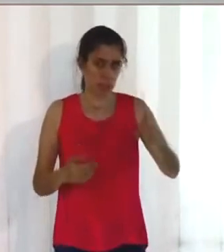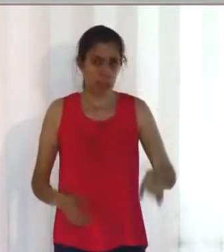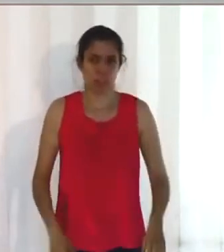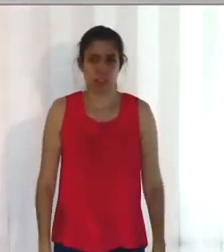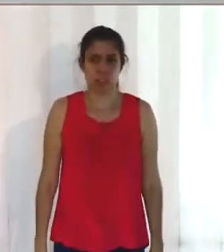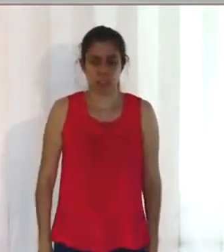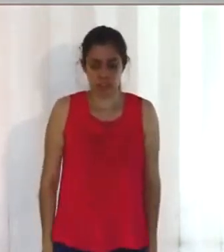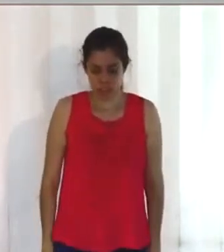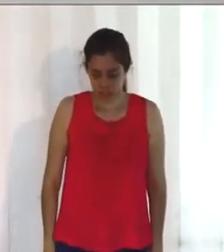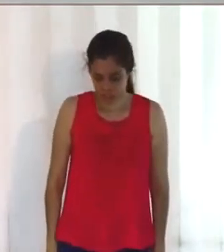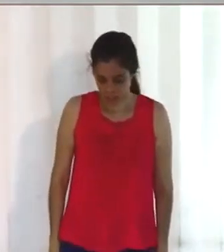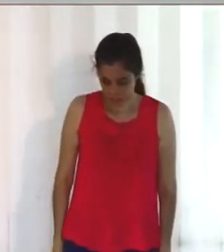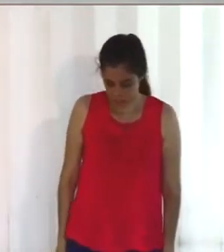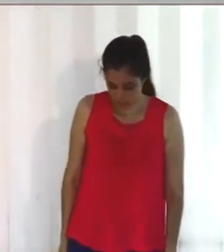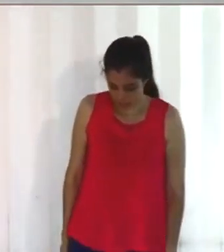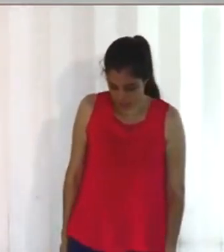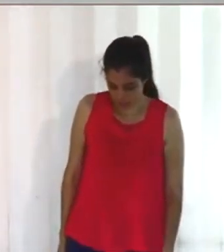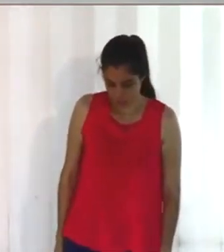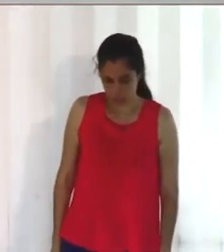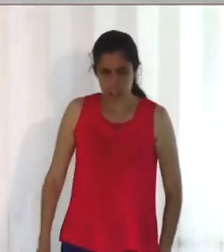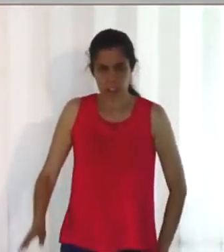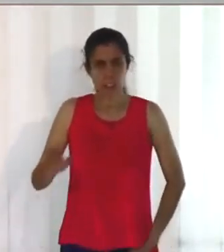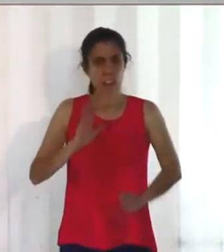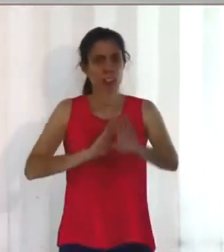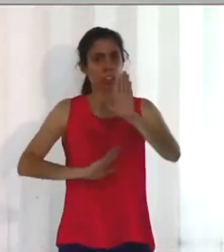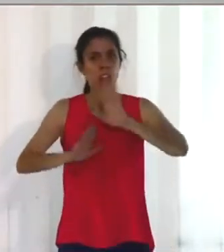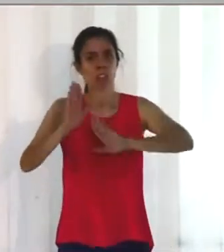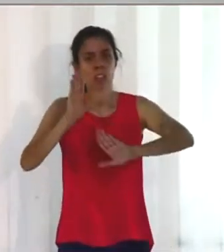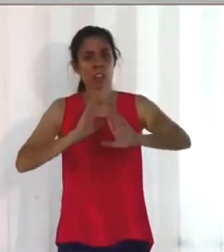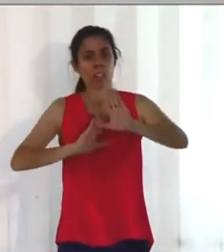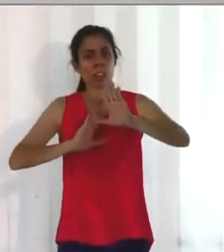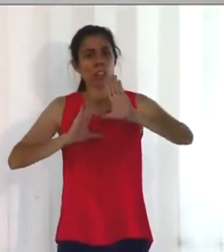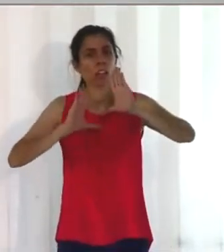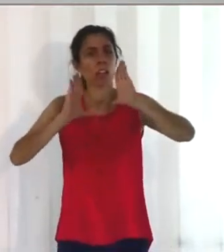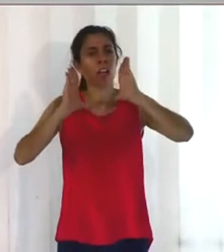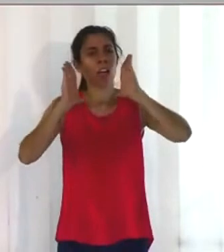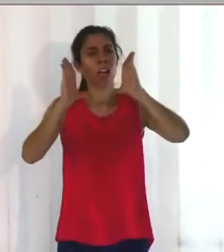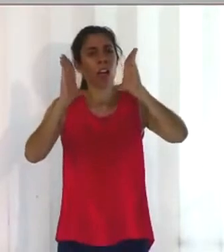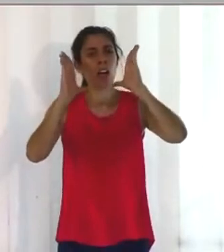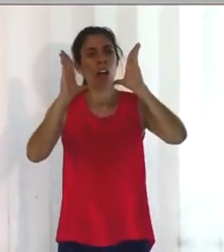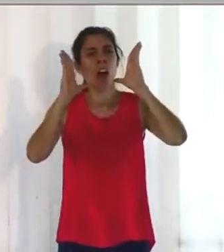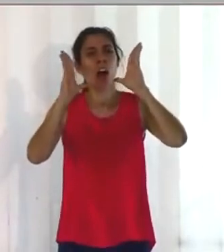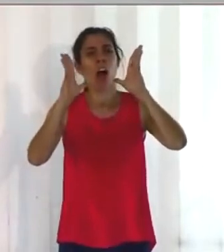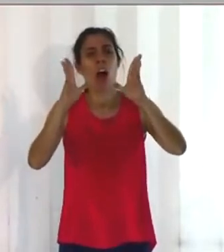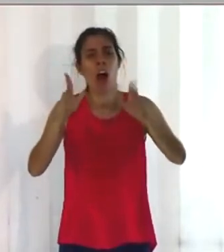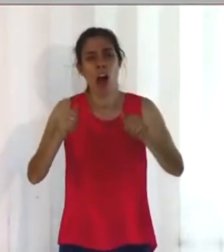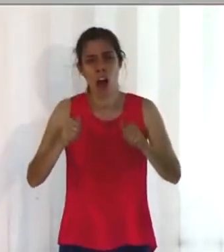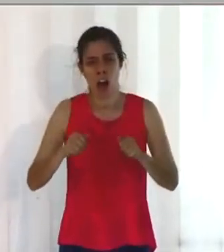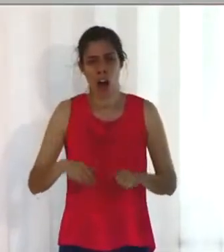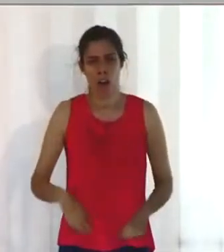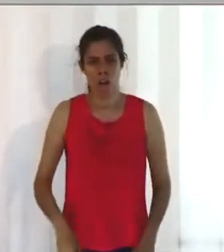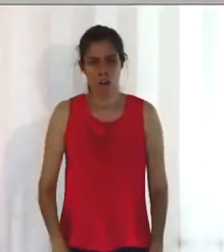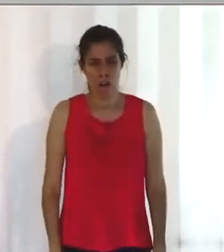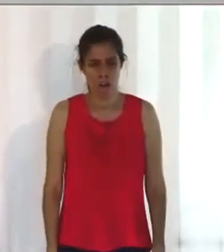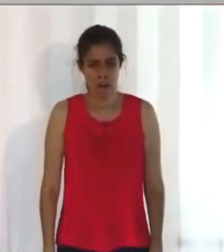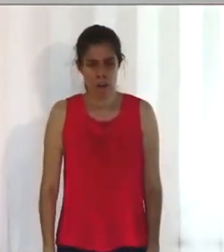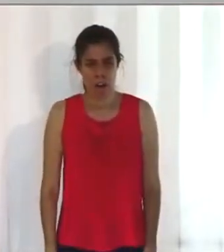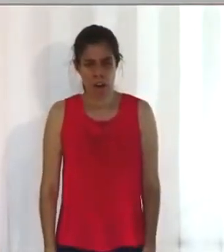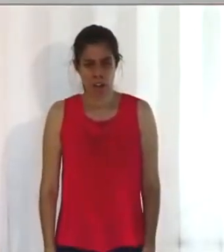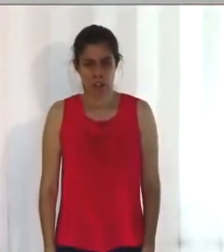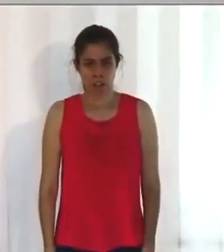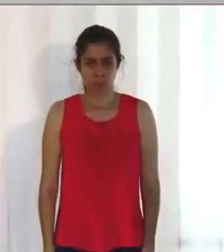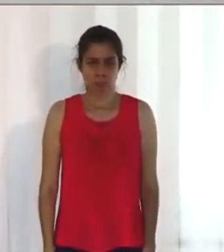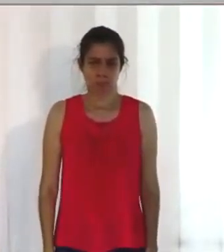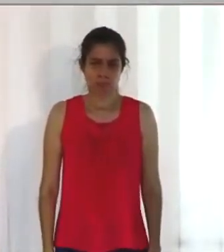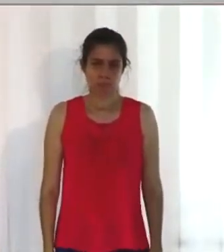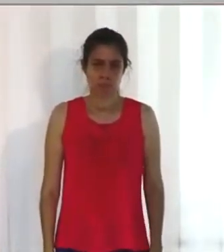a adoração não pode ser pela metade. A adoração tem que ser só para o Senhor. O Senhor é